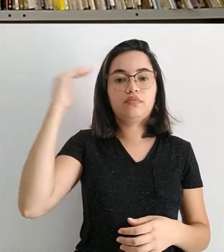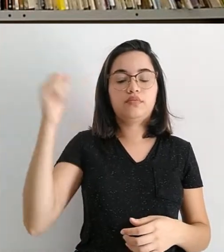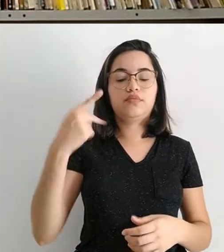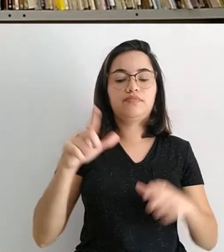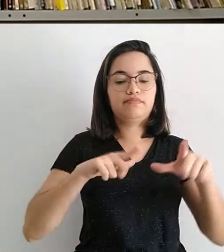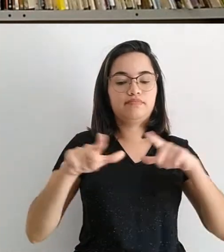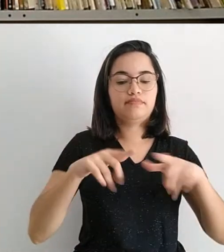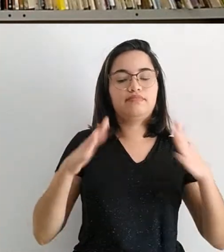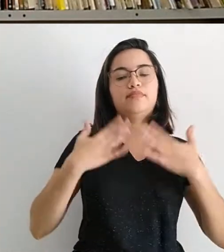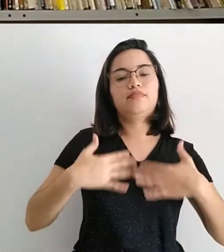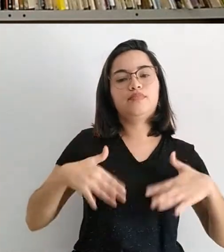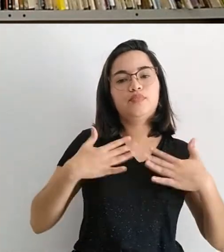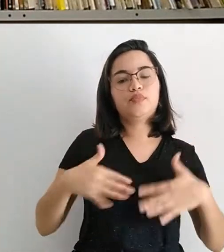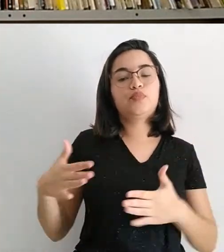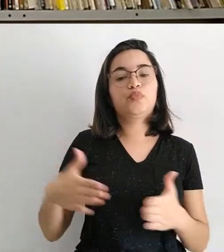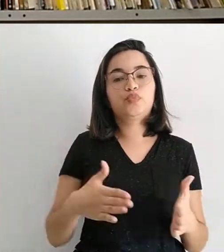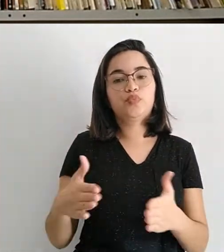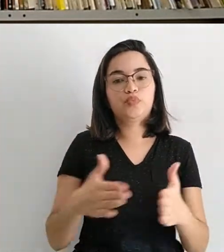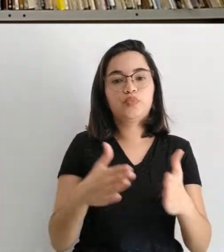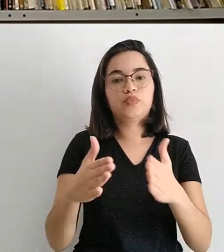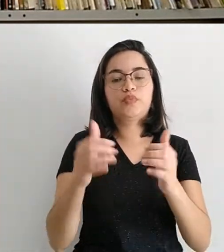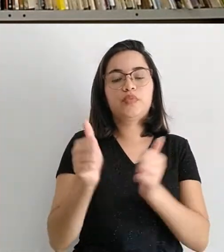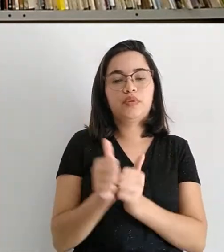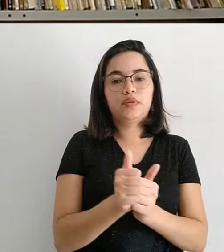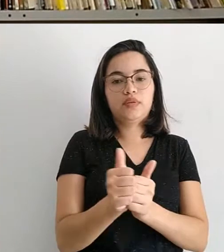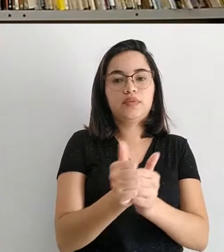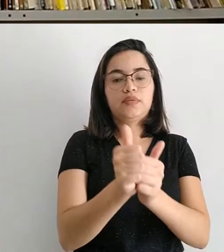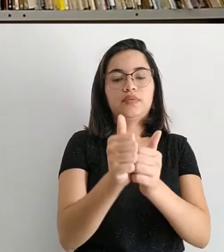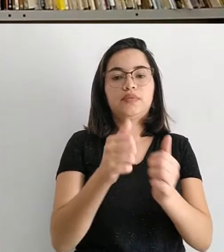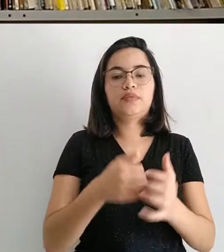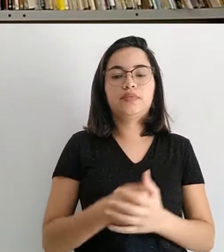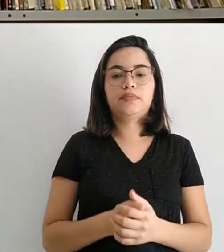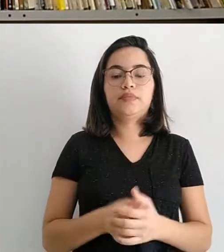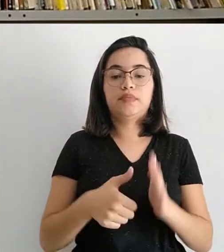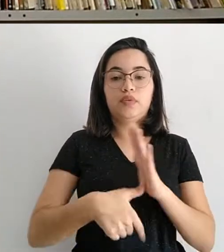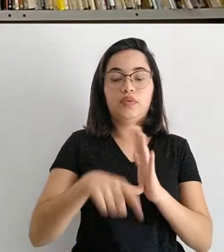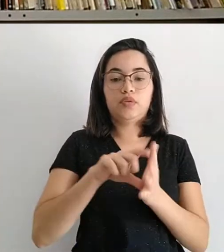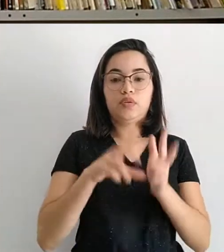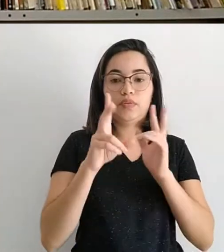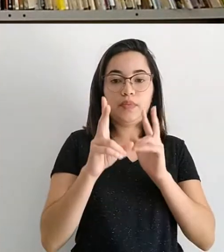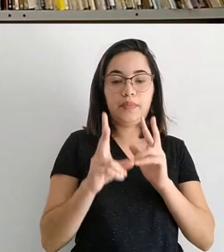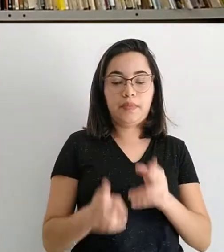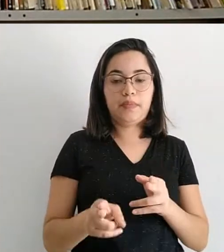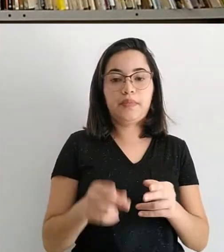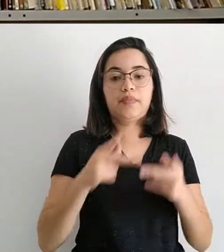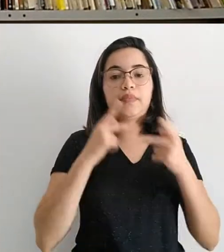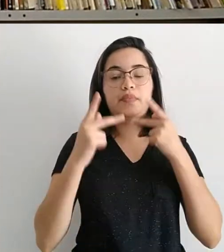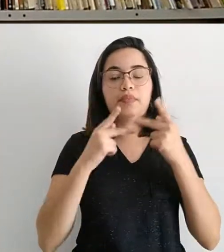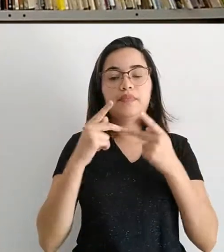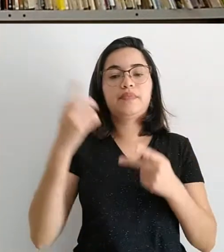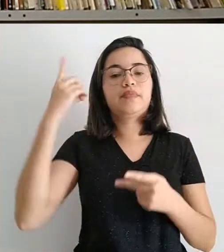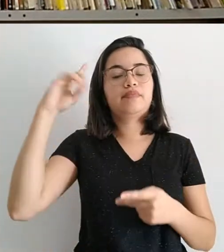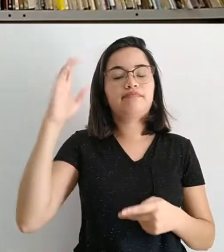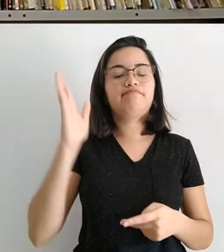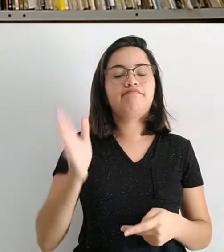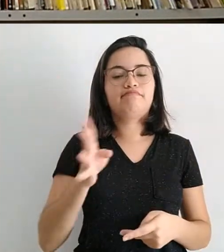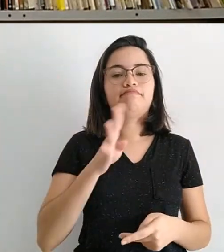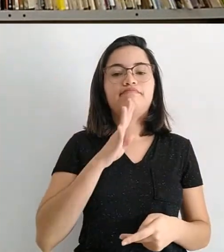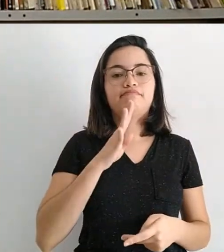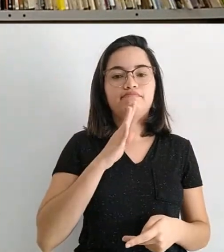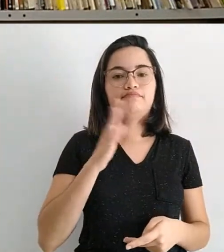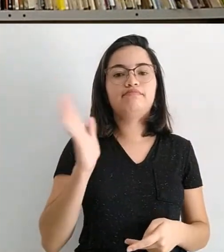trabalho, do seu descanso, dos caminhos que ele segue. Antes mesmo que ele fale, Deus